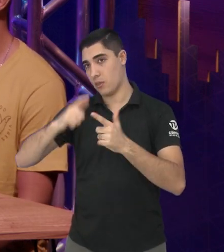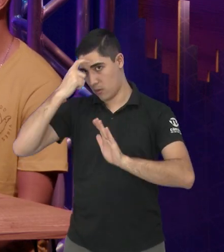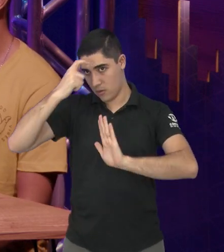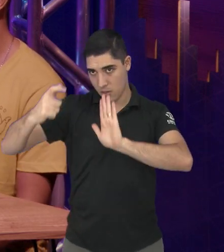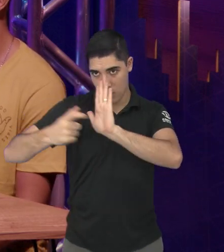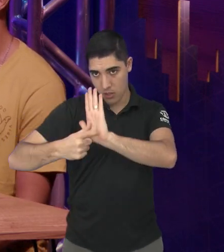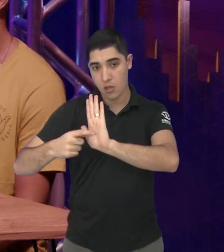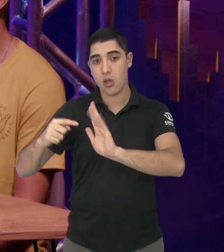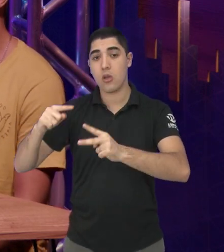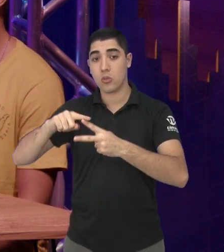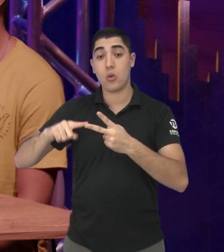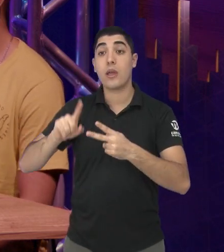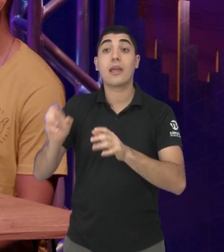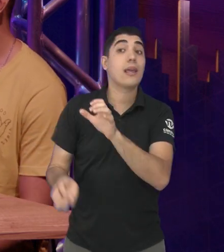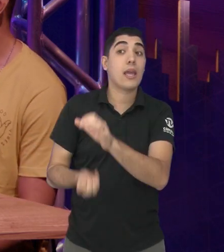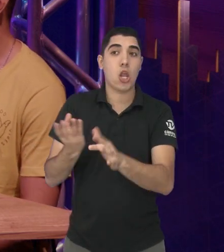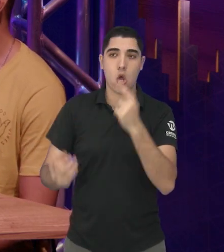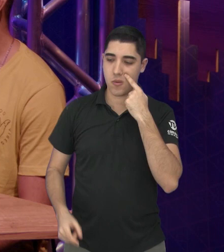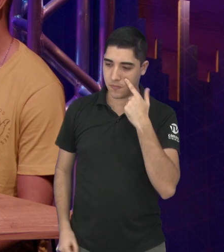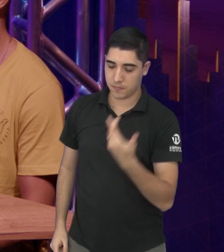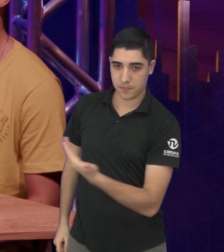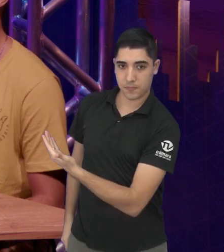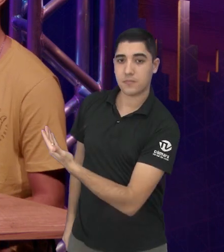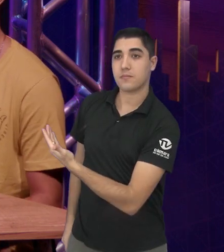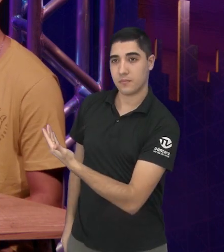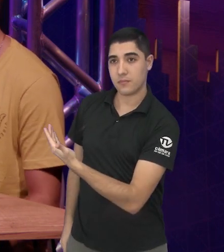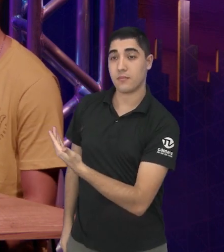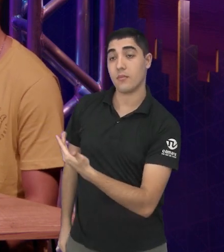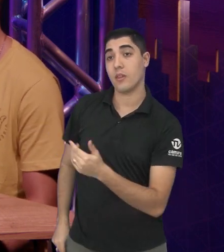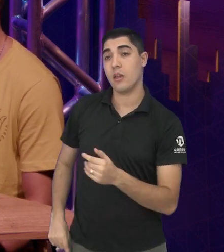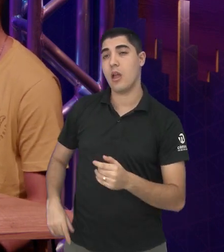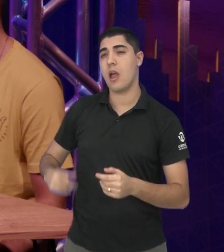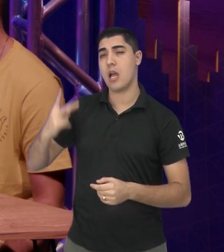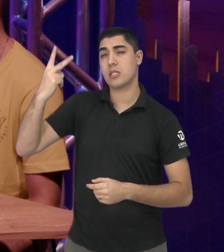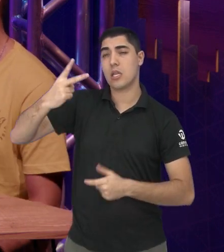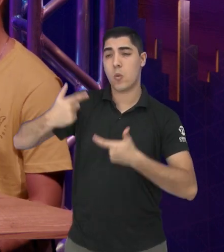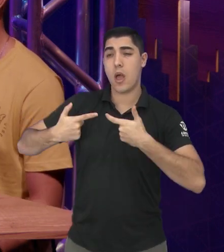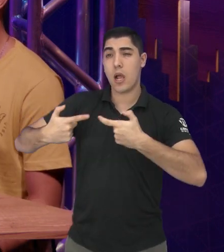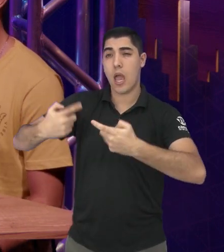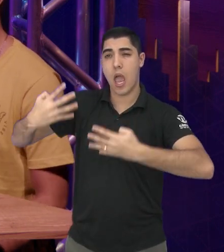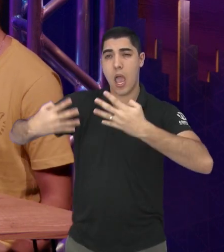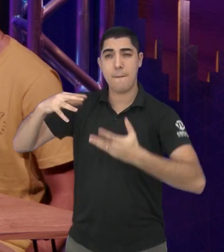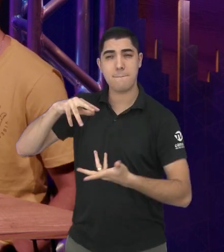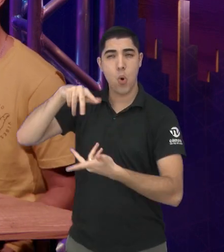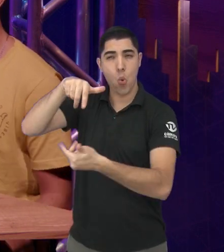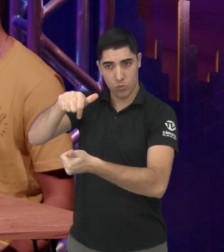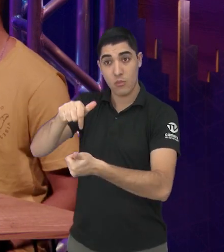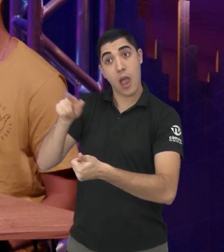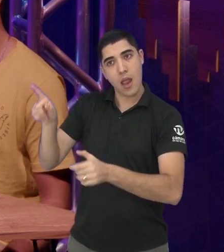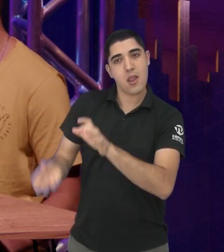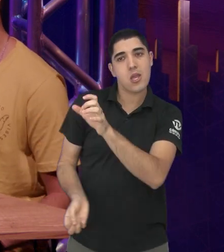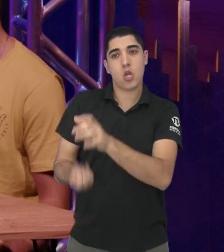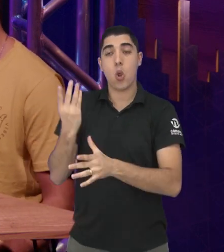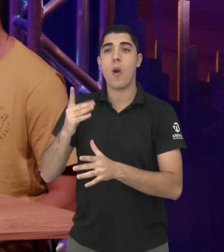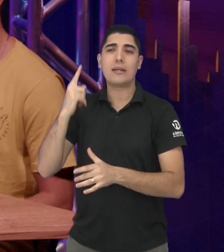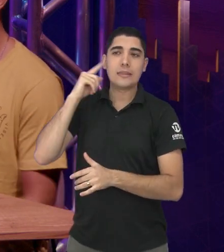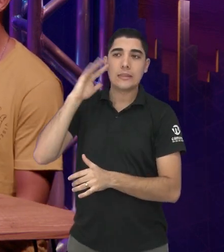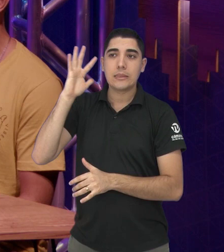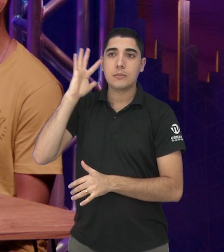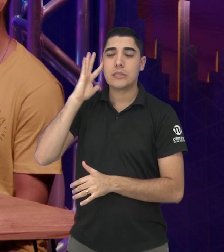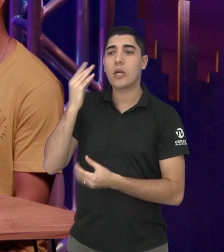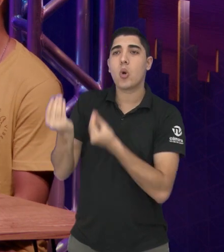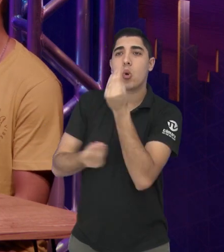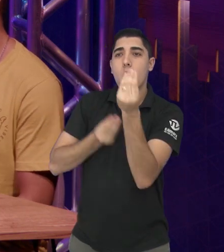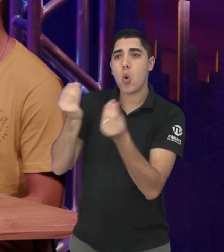nasceu com o Alan Turing, né, na Segunda Guerra Mundial. Ele criou um computador ali para